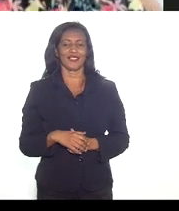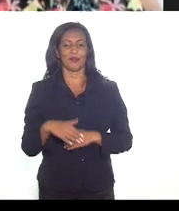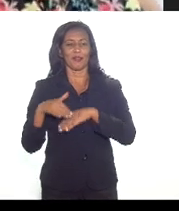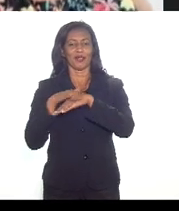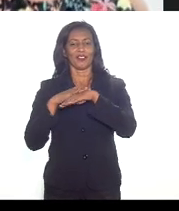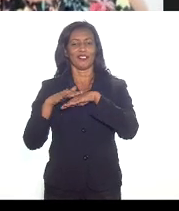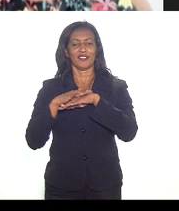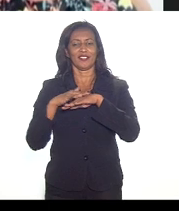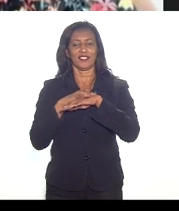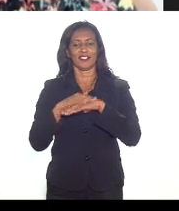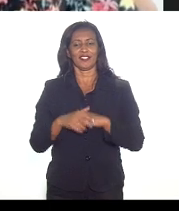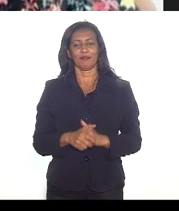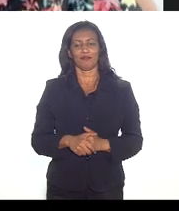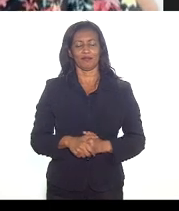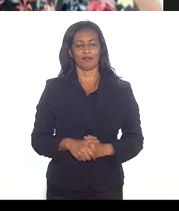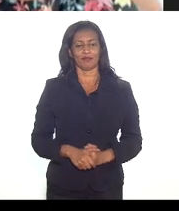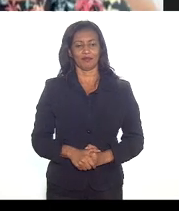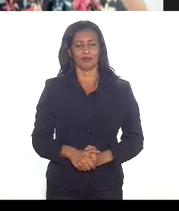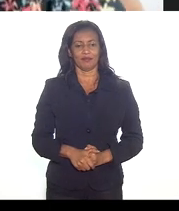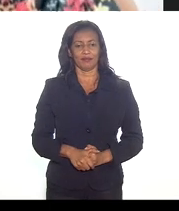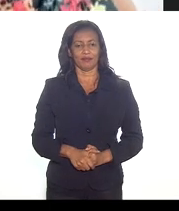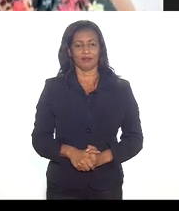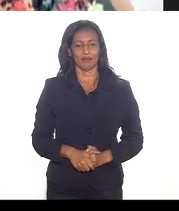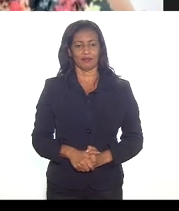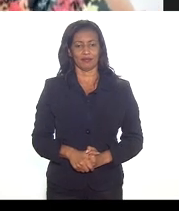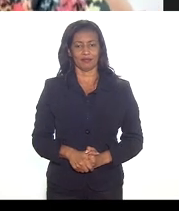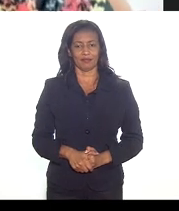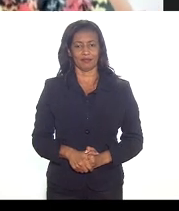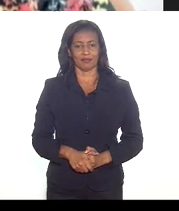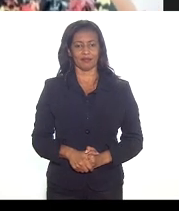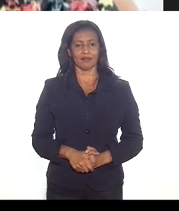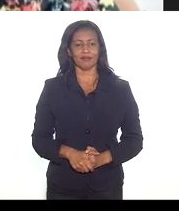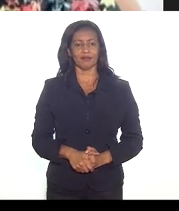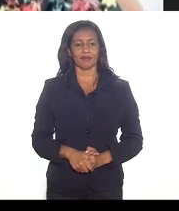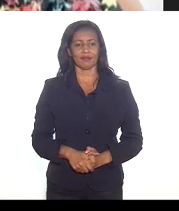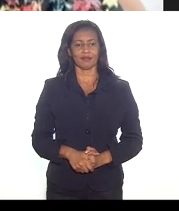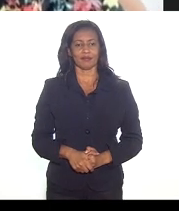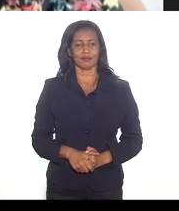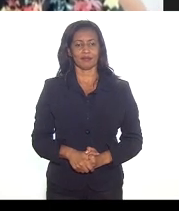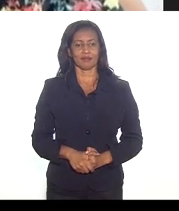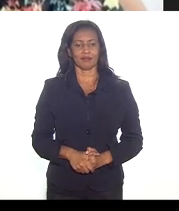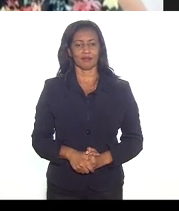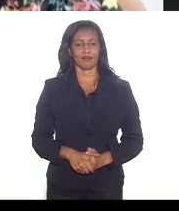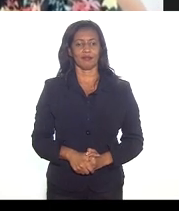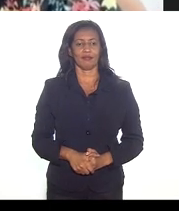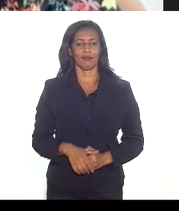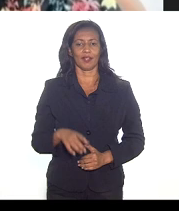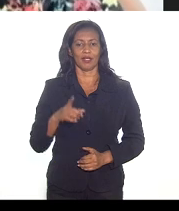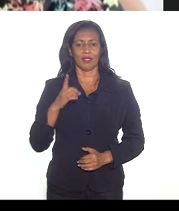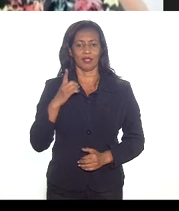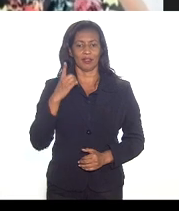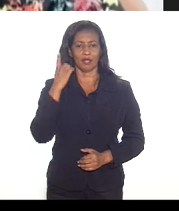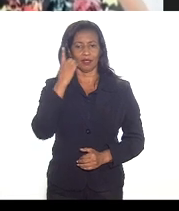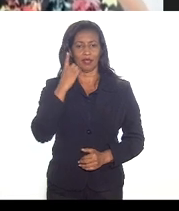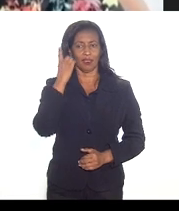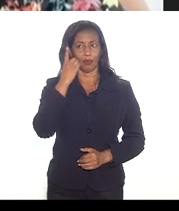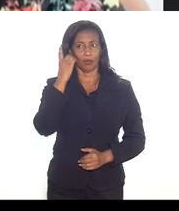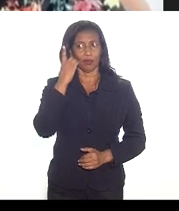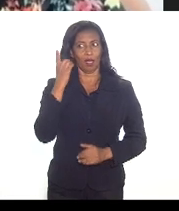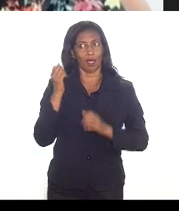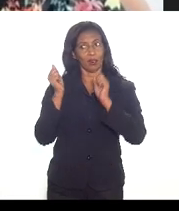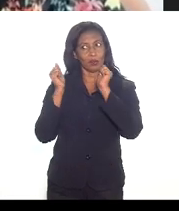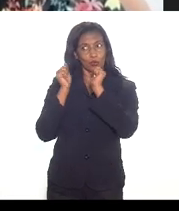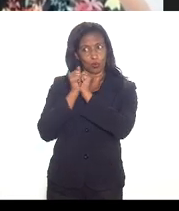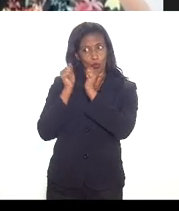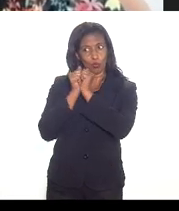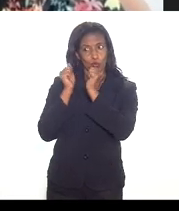conversa. Ótimo, acho que é bom. Tá? Obrigada. Até já, deputado Eliomar. Estamos juntos na mesma luta,